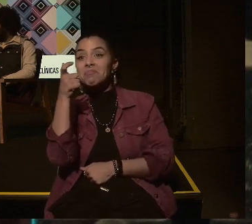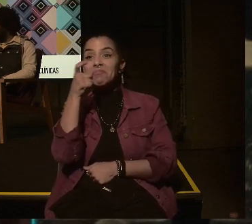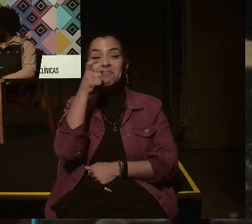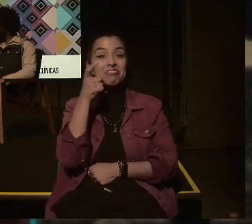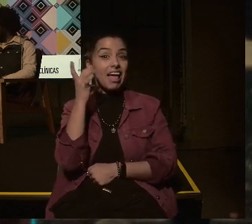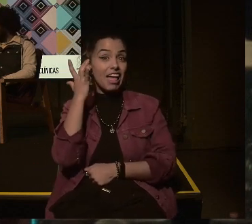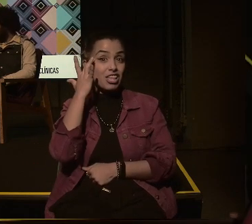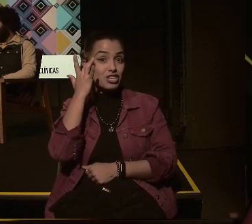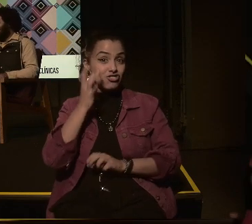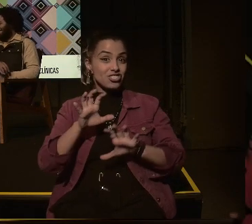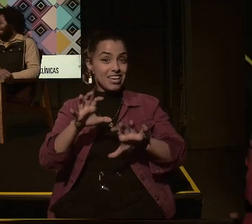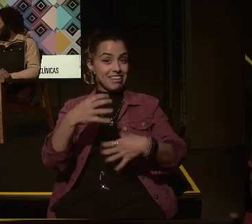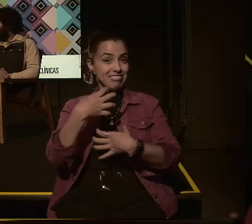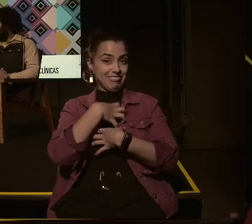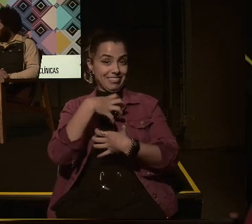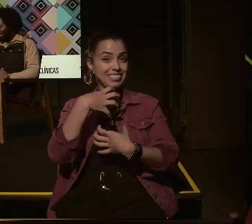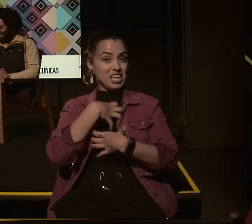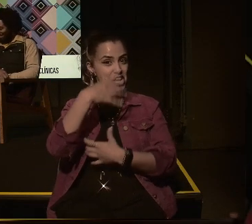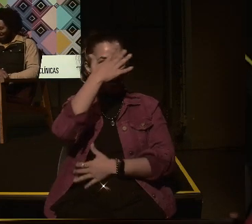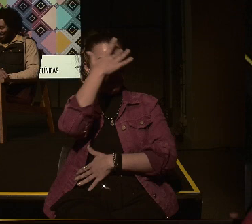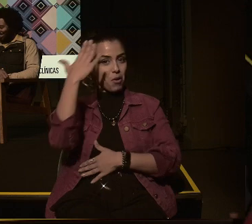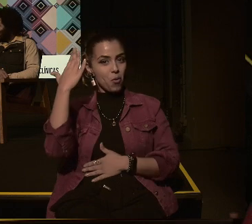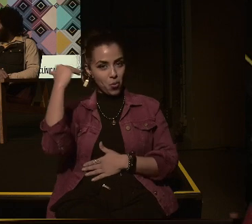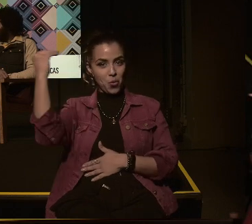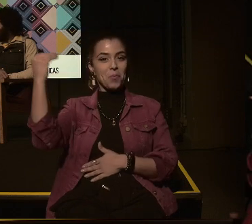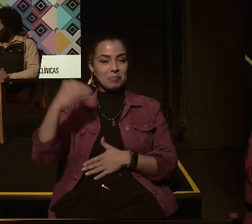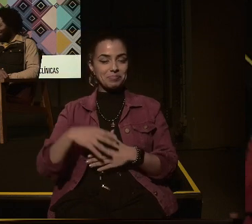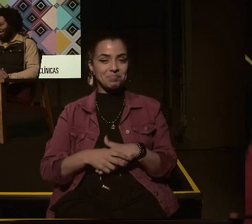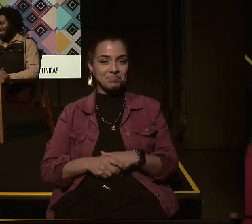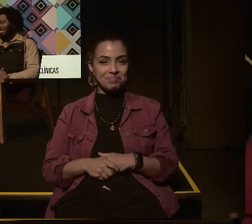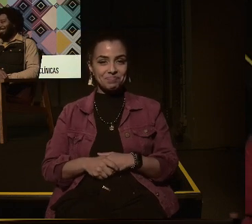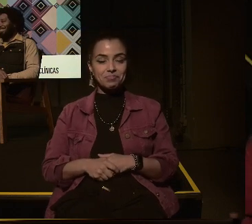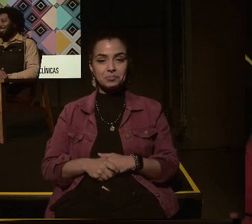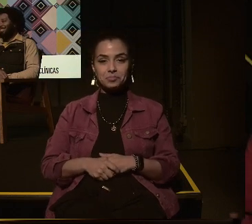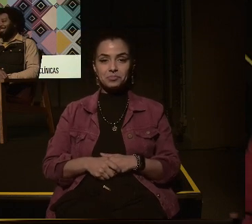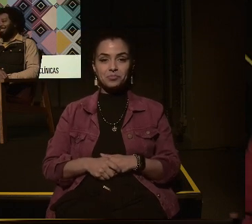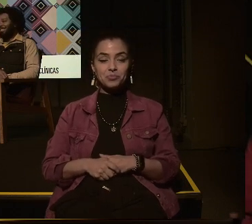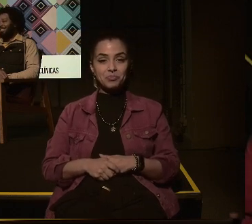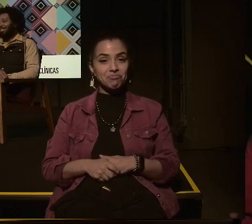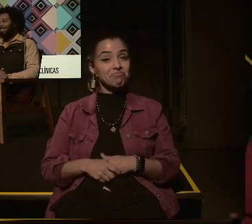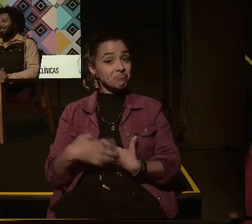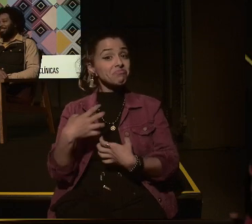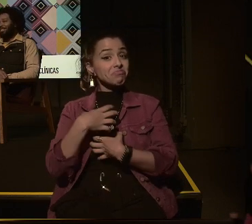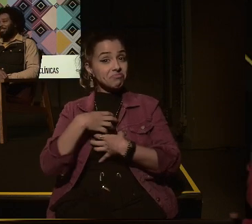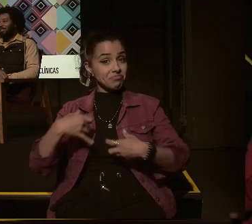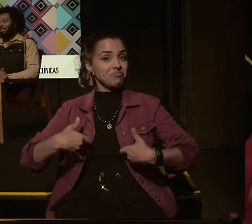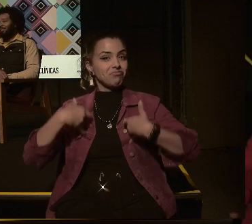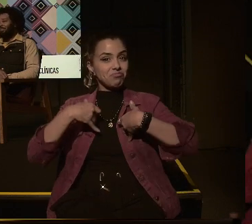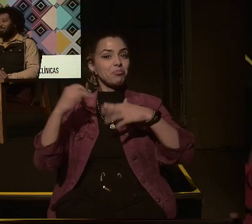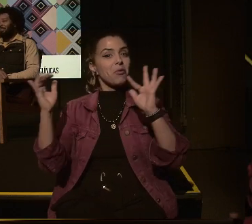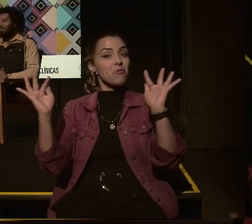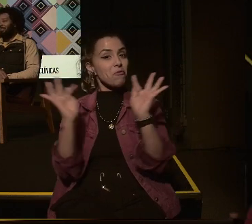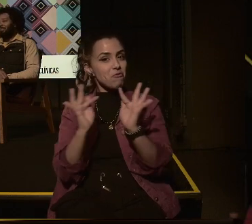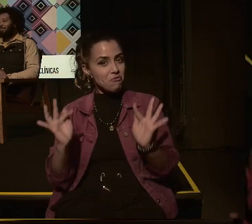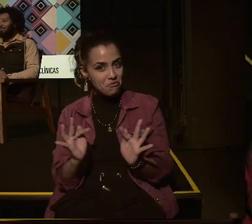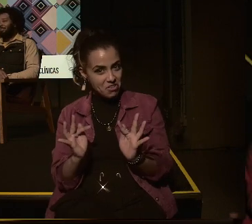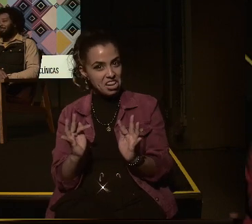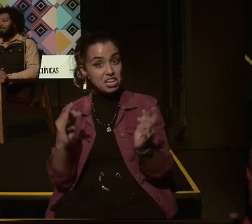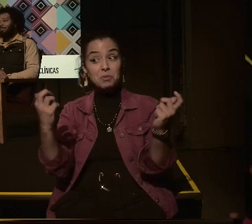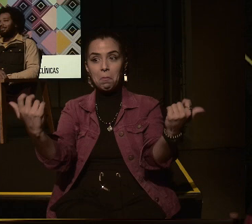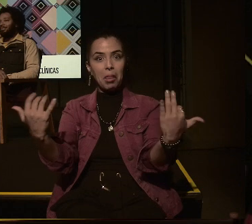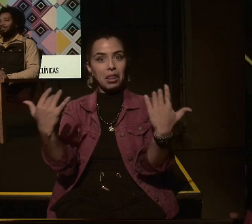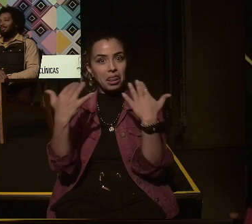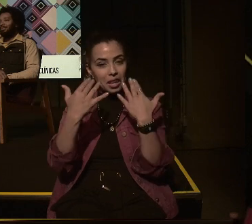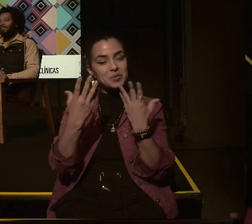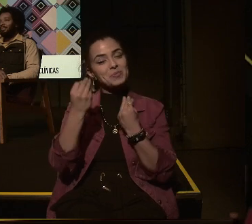artistas se sentem, né? Vem assim, aí vem. Fiquei feliz que veio tanta gente, então